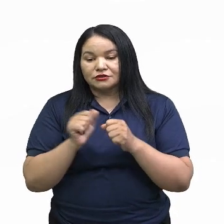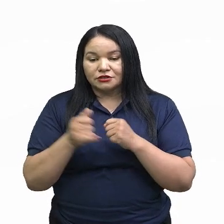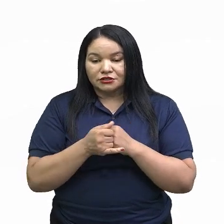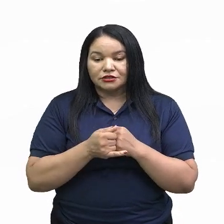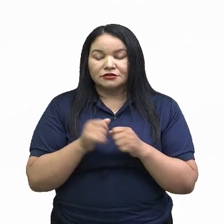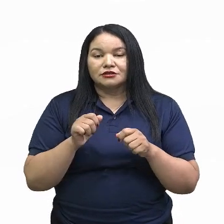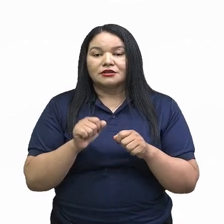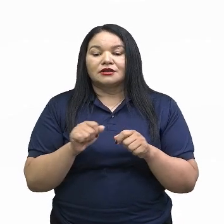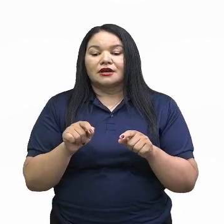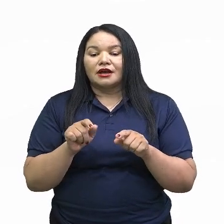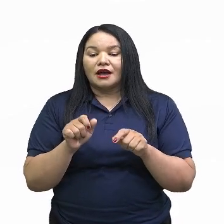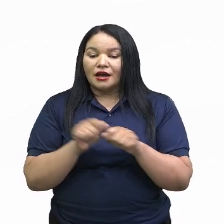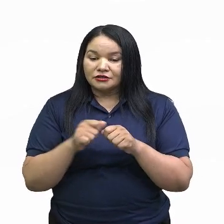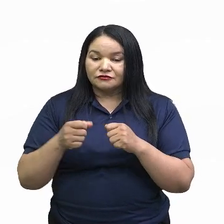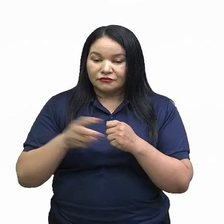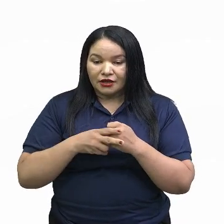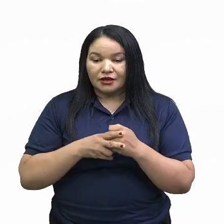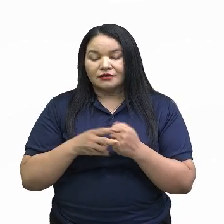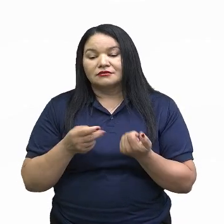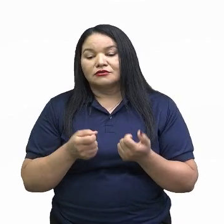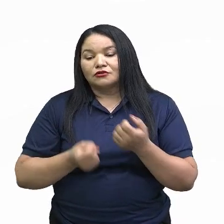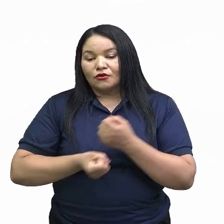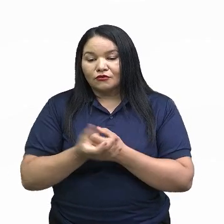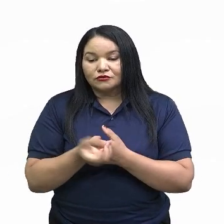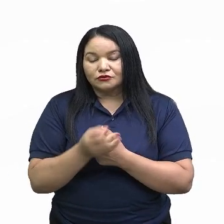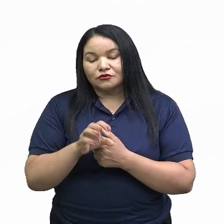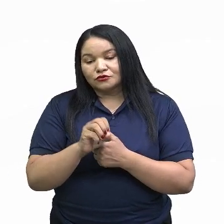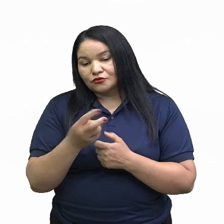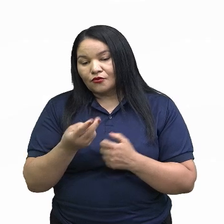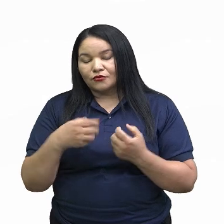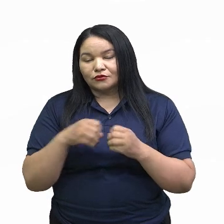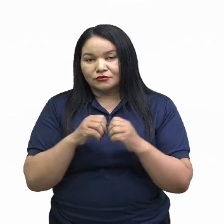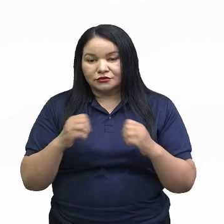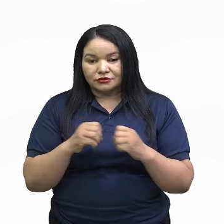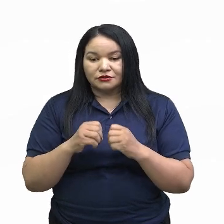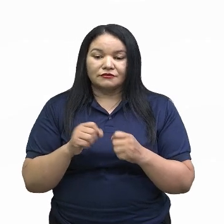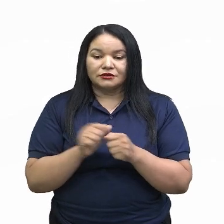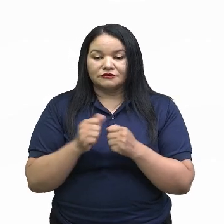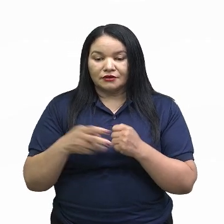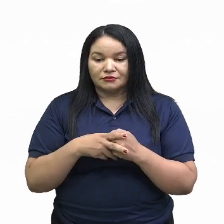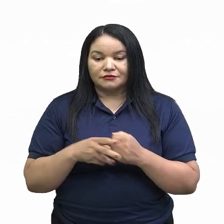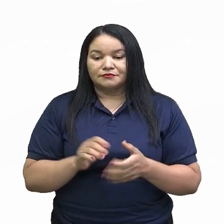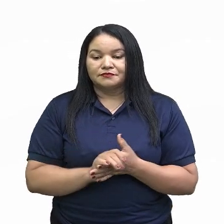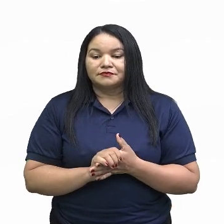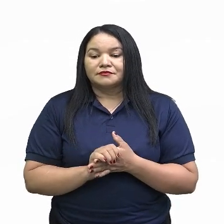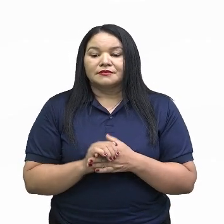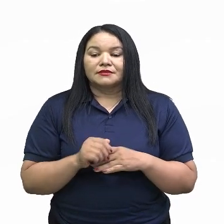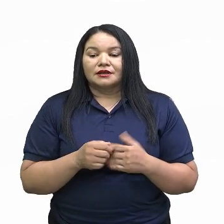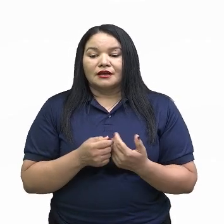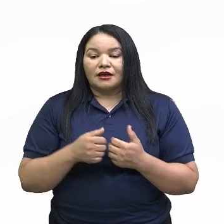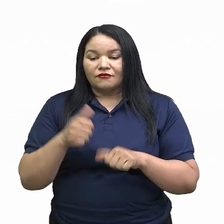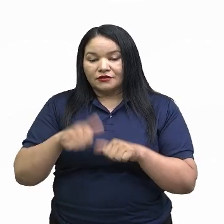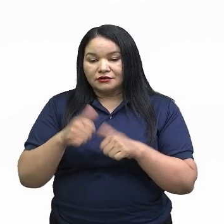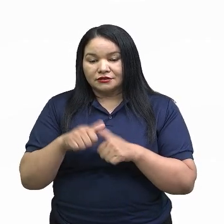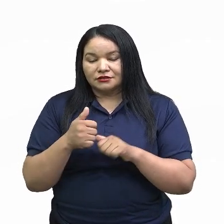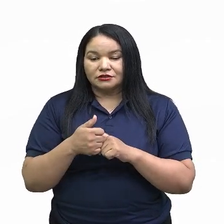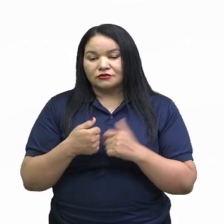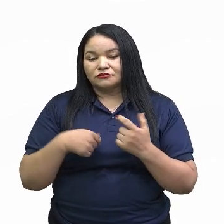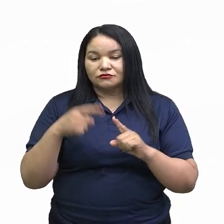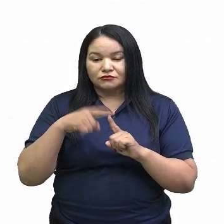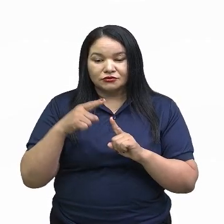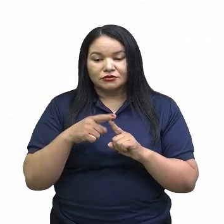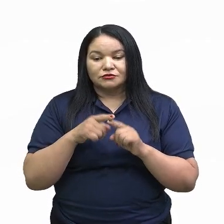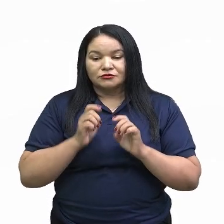adjetivas, advérbios, locuções ou orações adverbiais. A apreciação, avaliação de aspectos